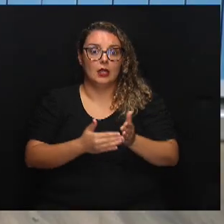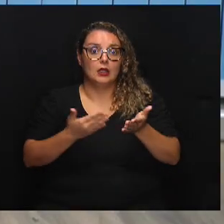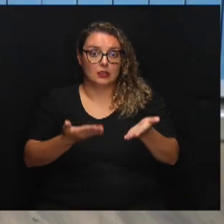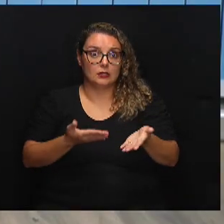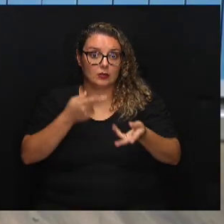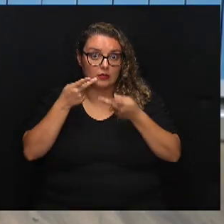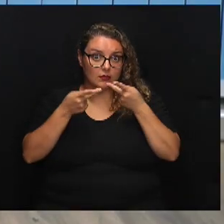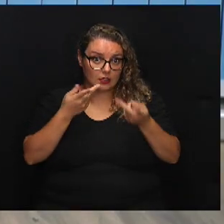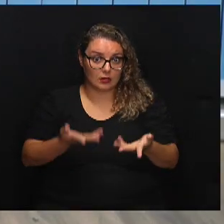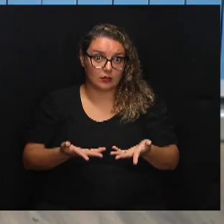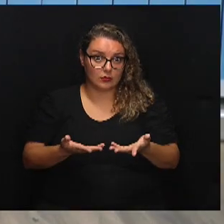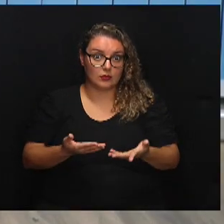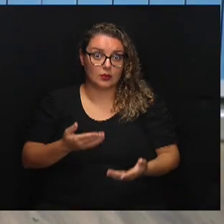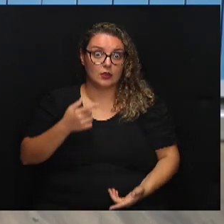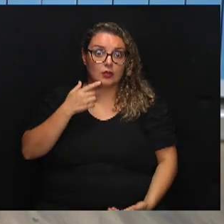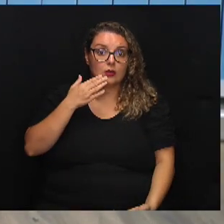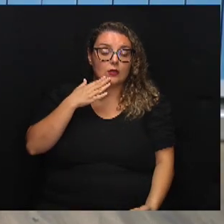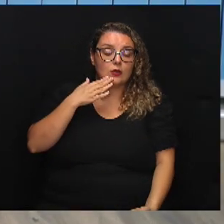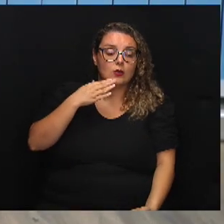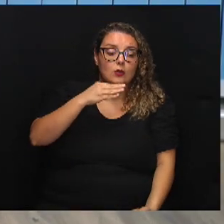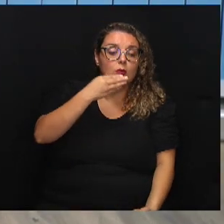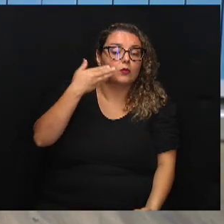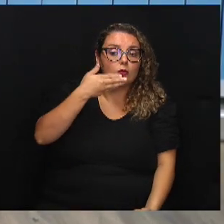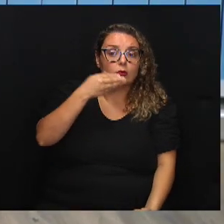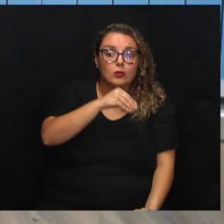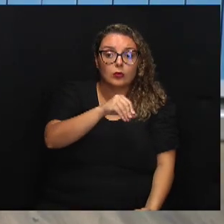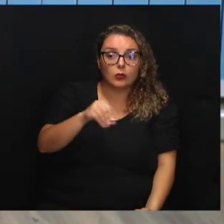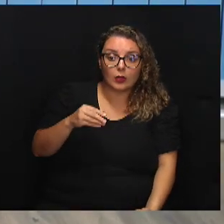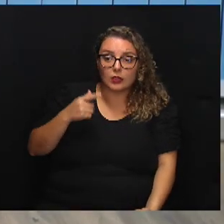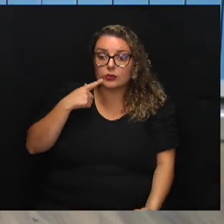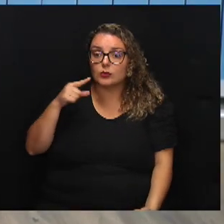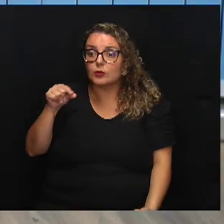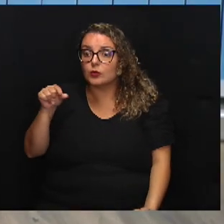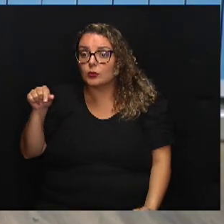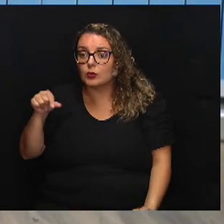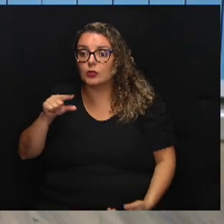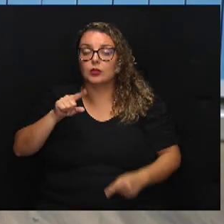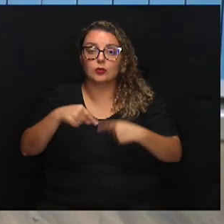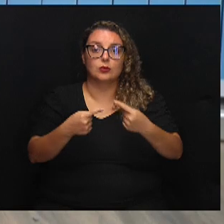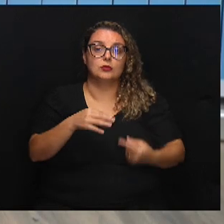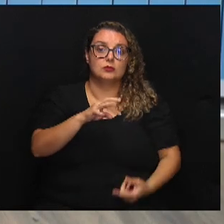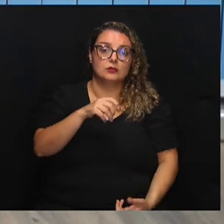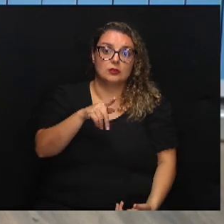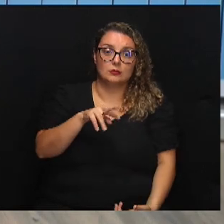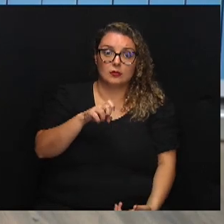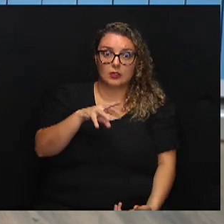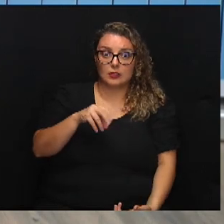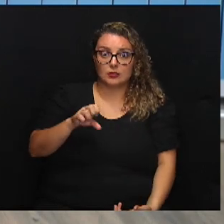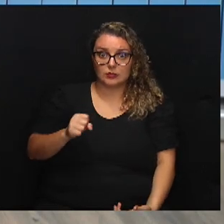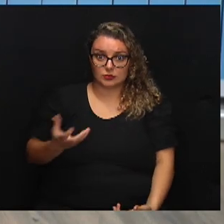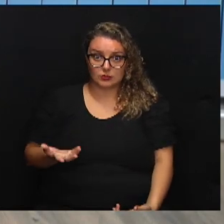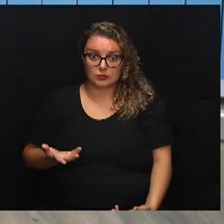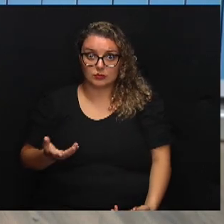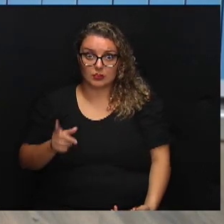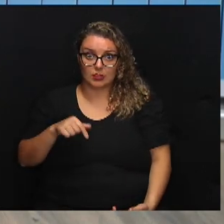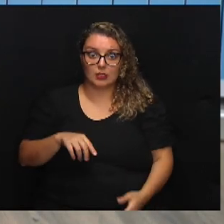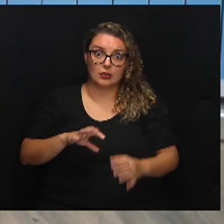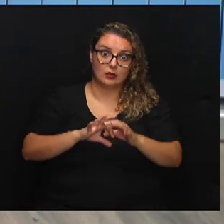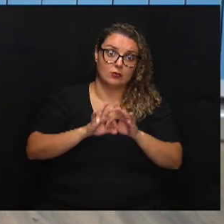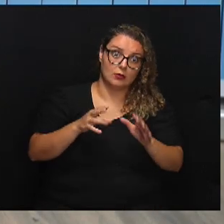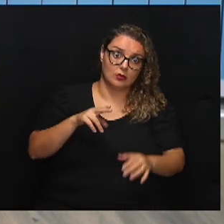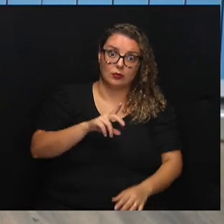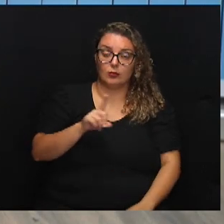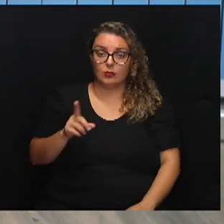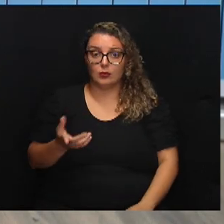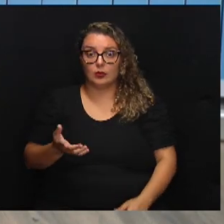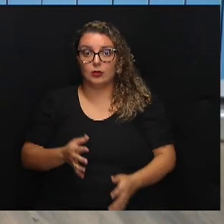nessa questão sobre o açúcar e o sal e outros temperos, né, no geral, se era permitido ou